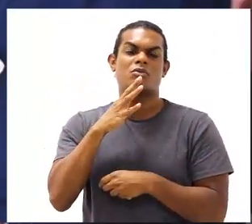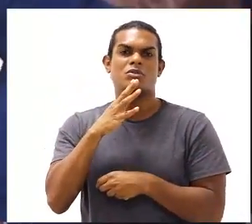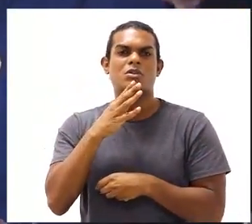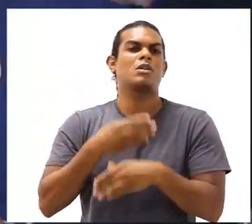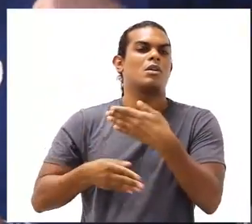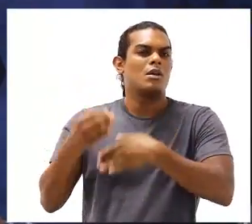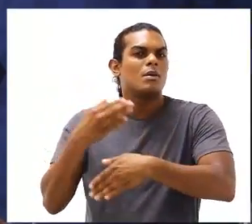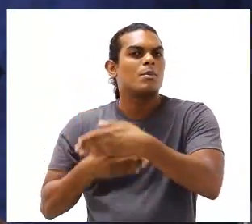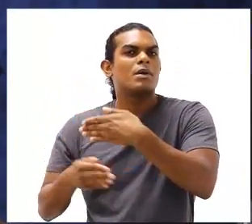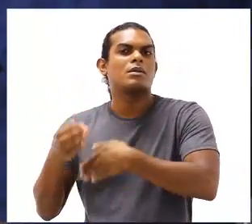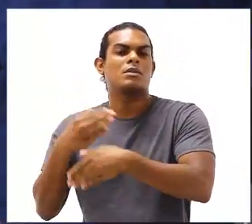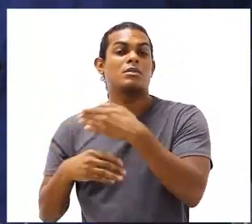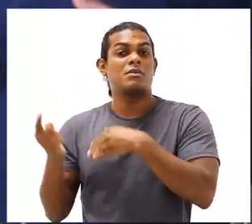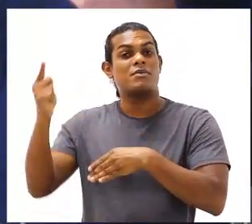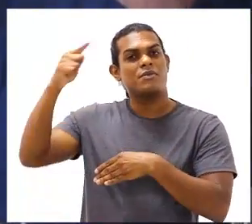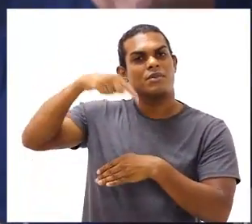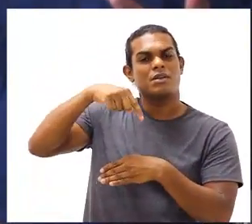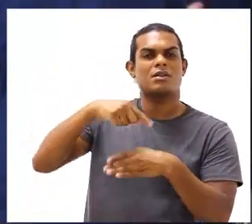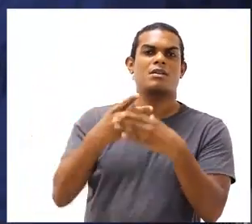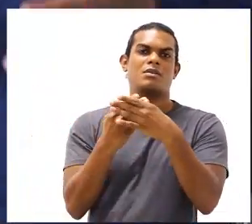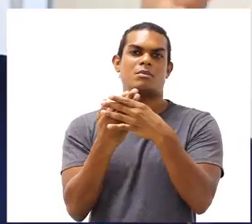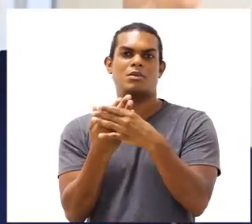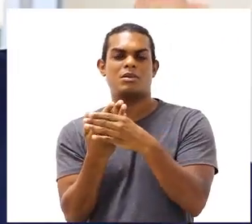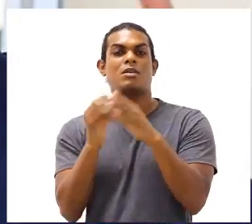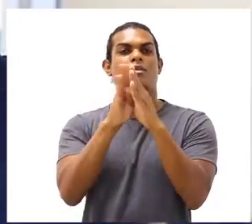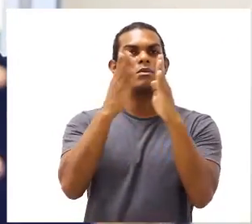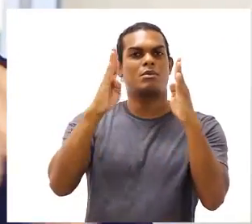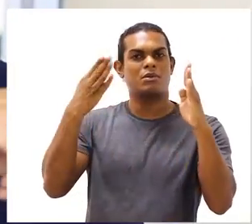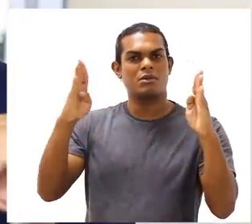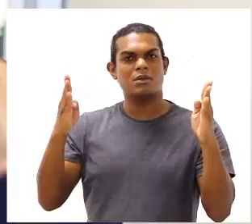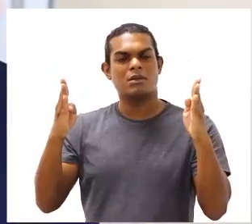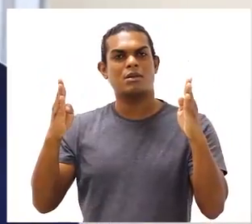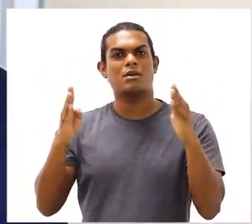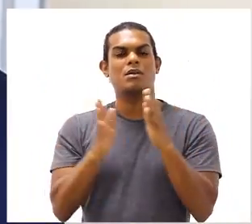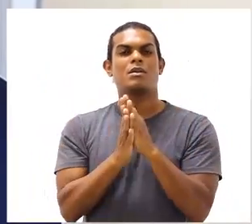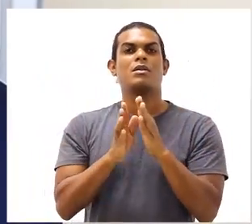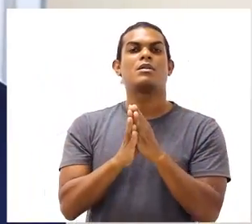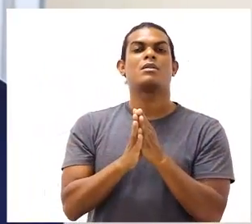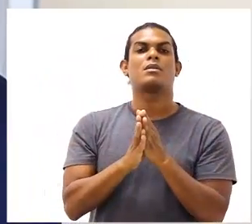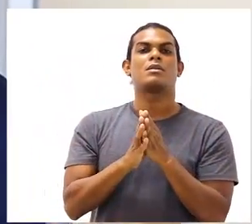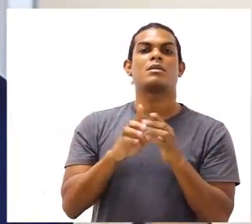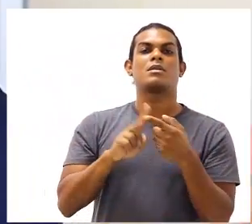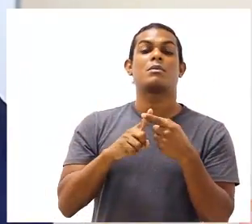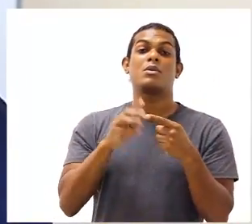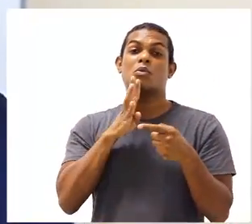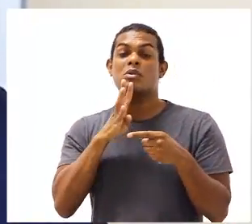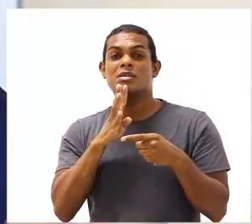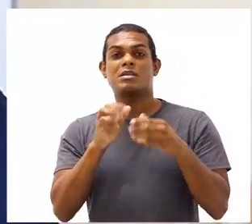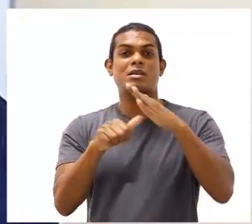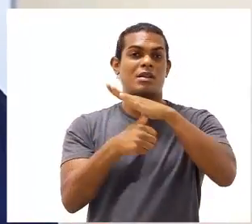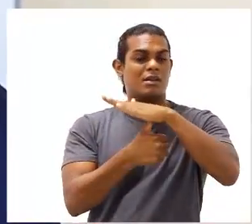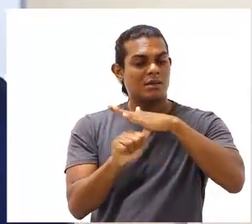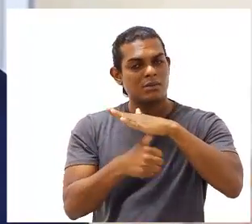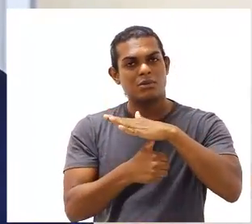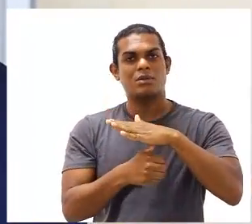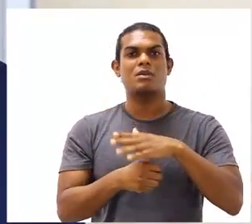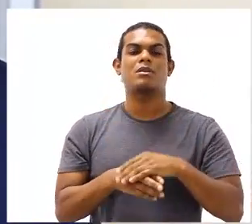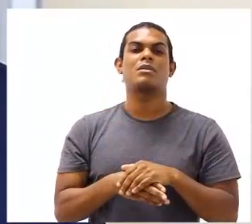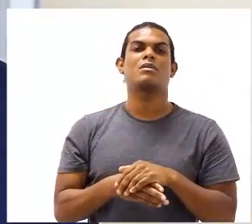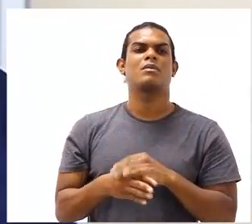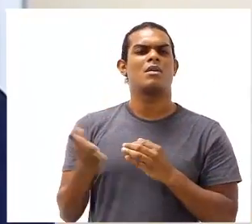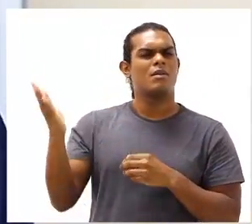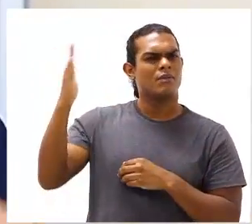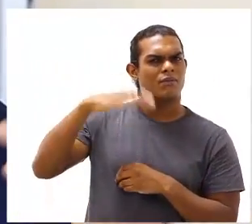para vir à UFPE, vir na biblioteca, vir na Pró-Reitoria, que é aqui é o segundo andar da biblioteca, venham para conhecer, para